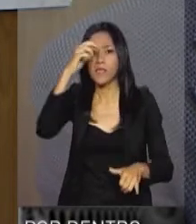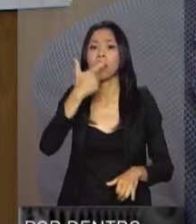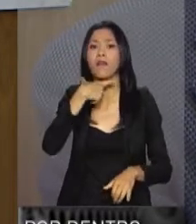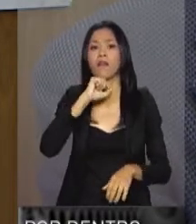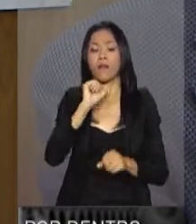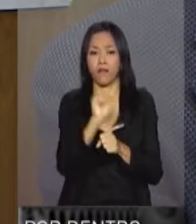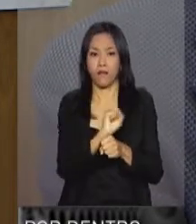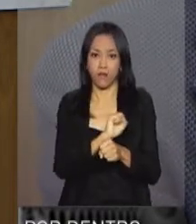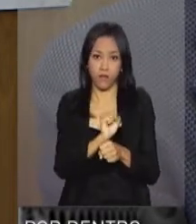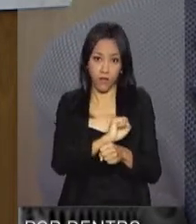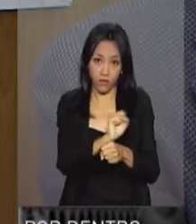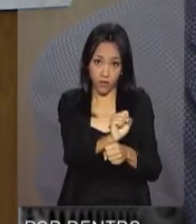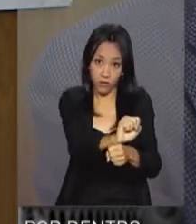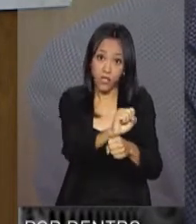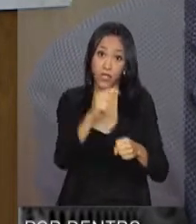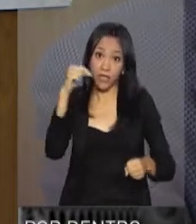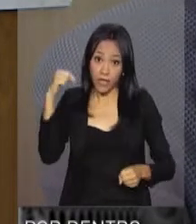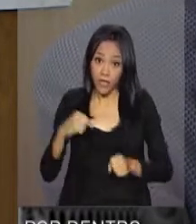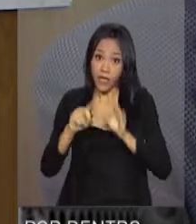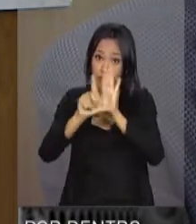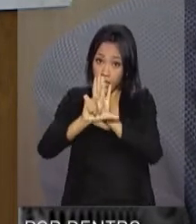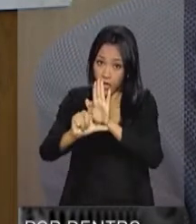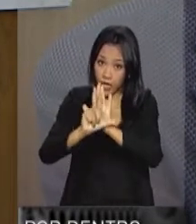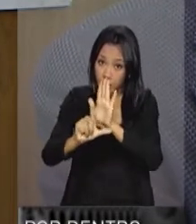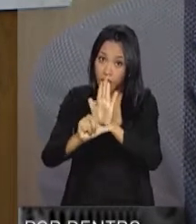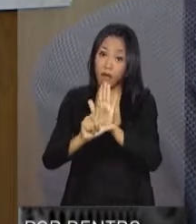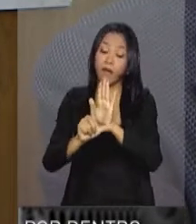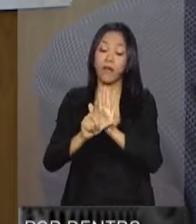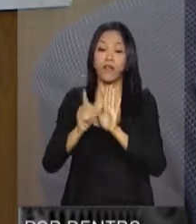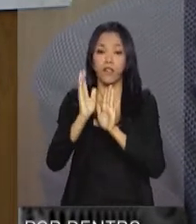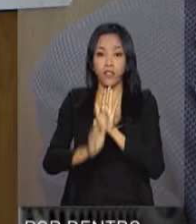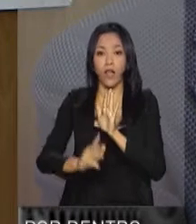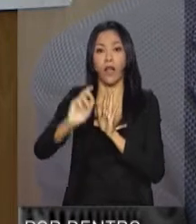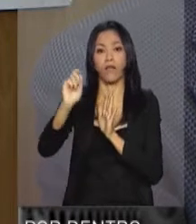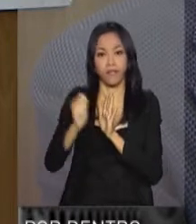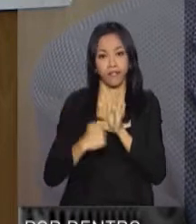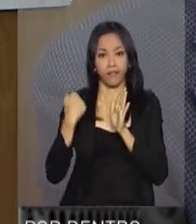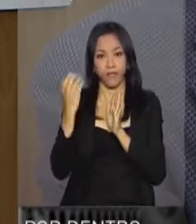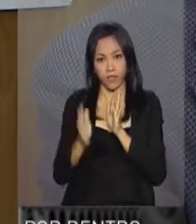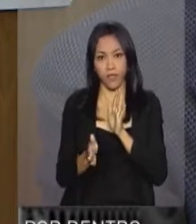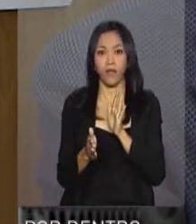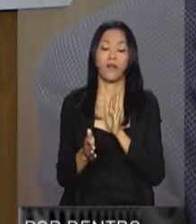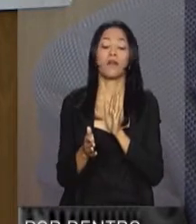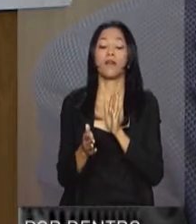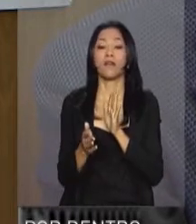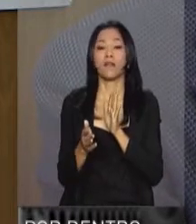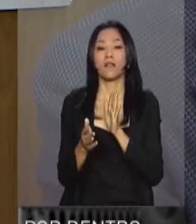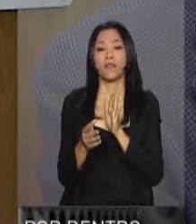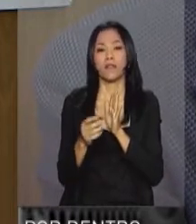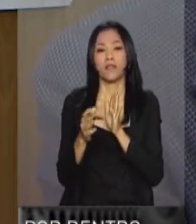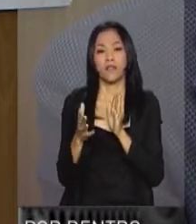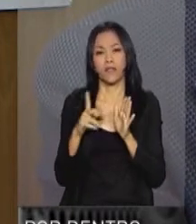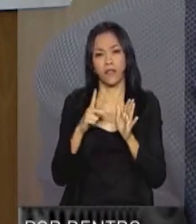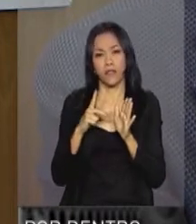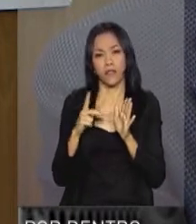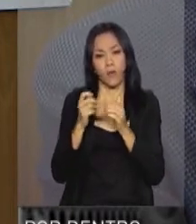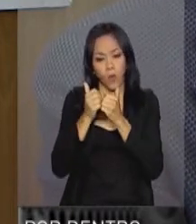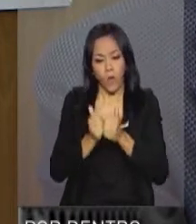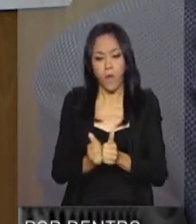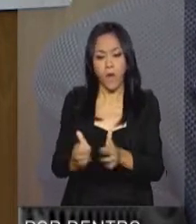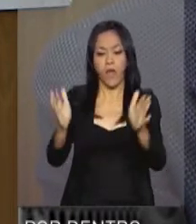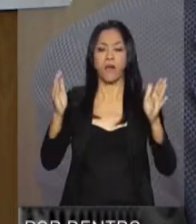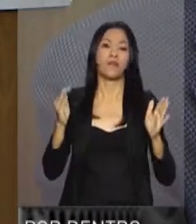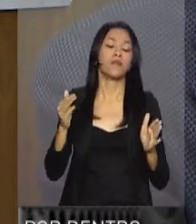que está em vigor e que nos próximos dias é com seu prazo de quarentena que entrará em vigor a